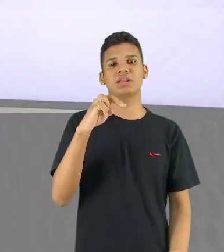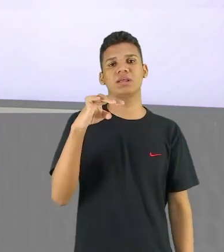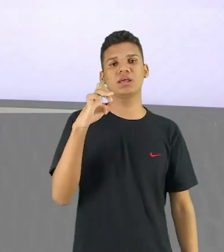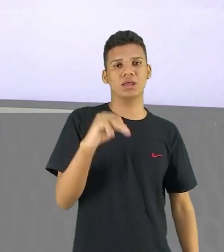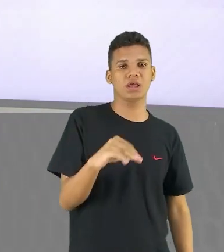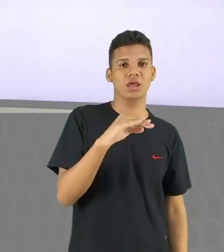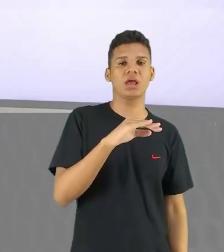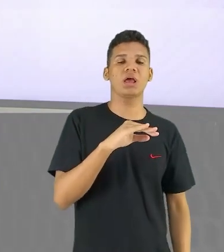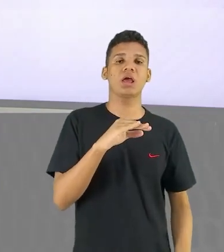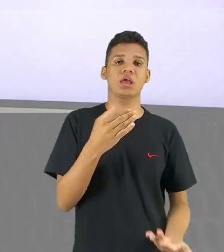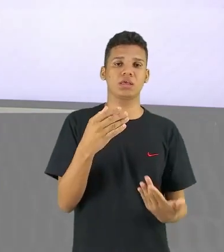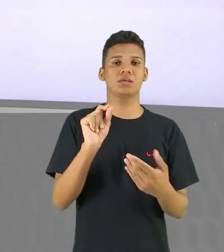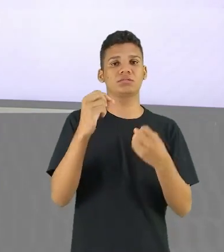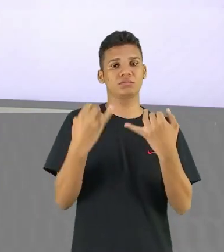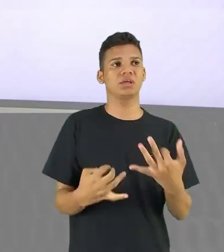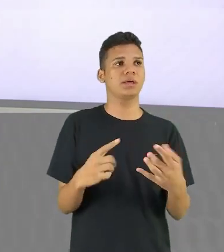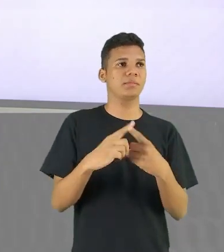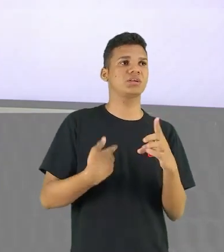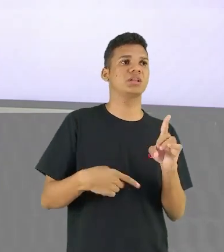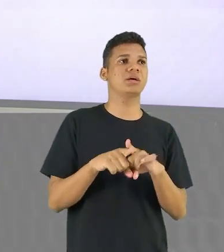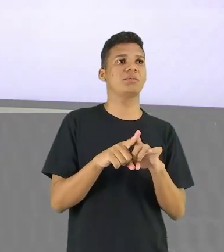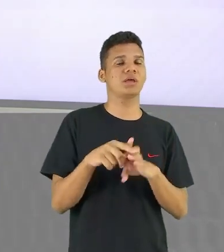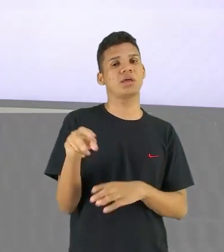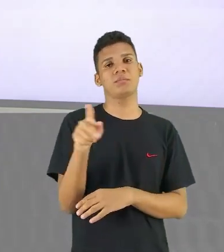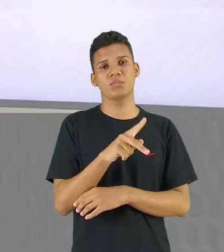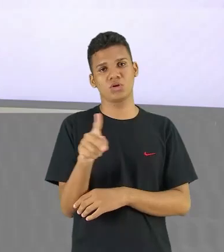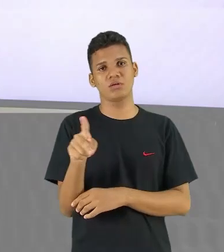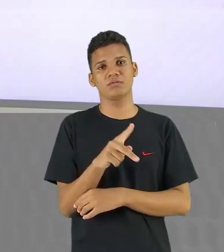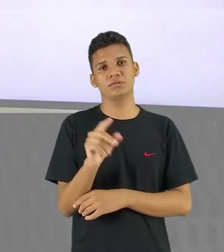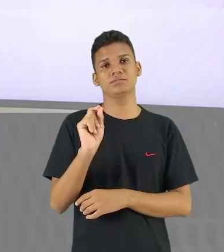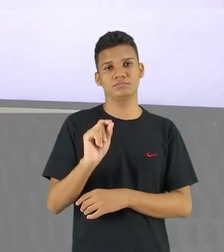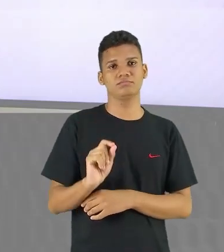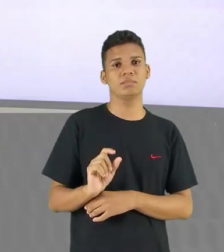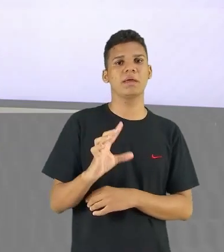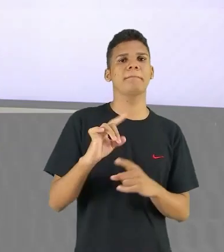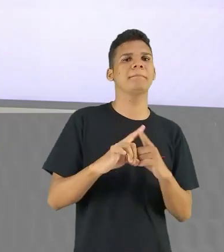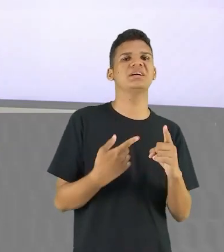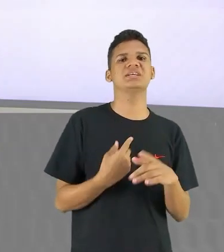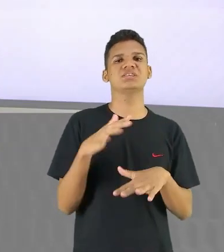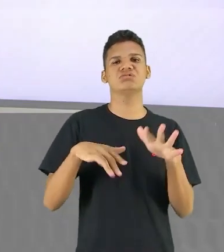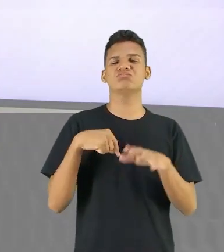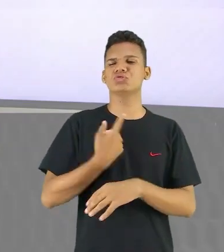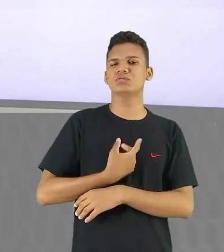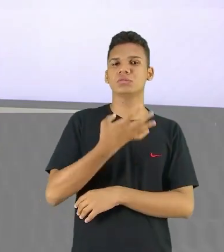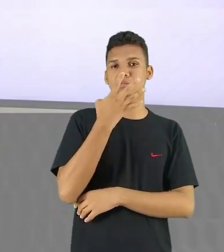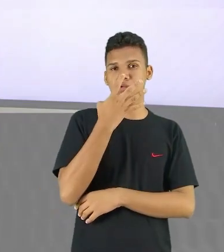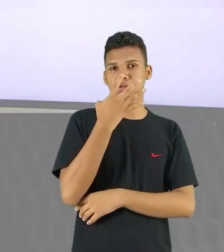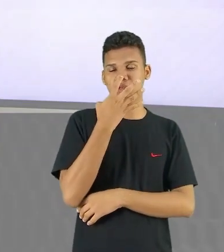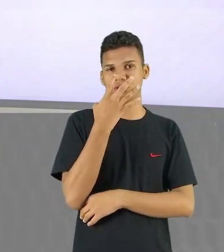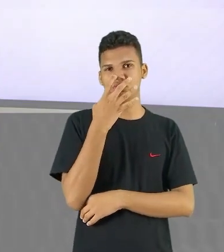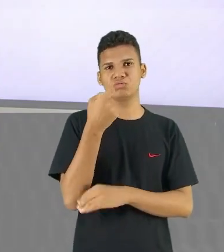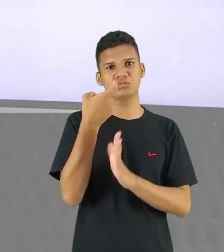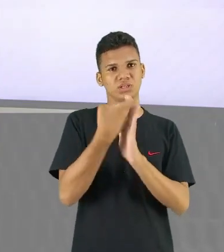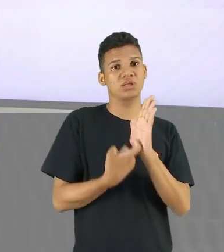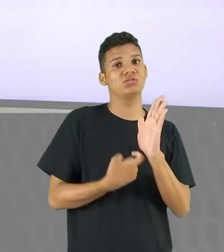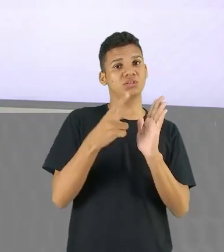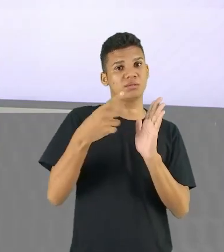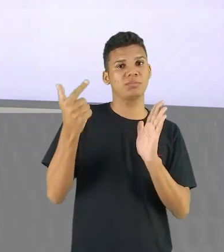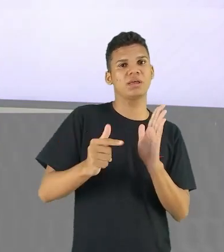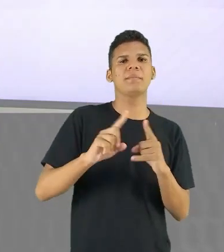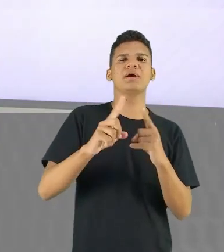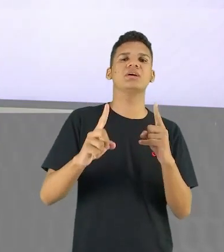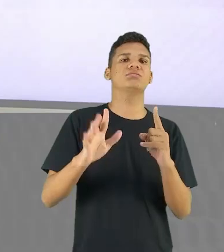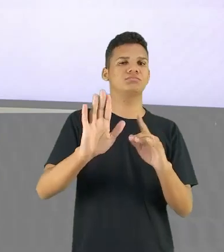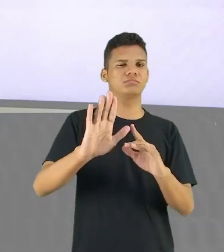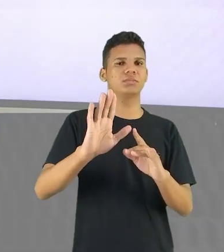foram citadas. Na UEMA, nas provas mais recentes, a gente não observa esse tipo de texto com muita frequência, mas já eu vou falar de